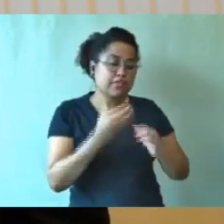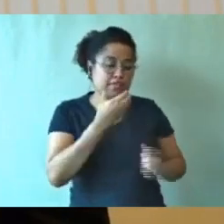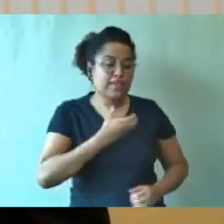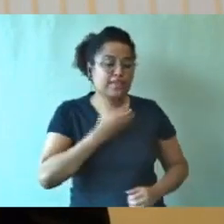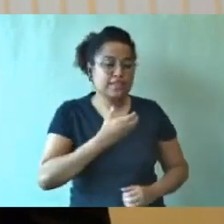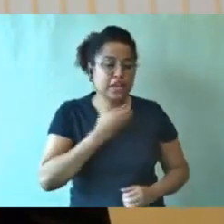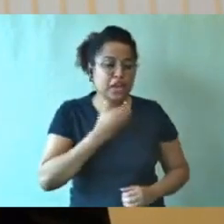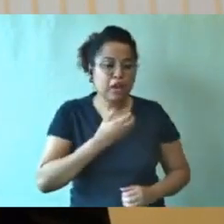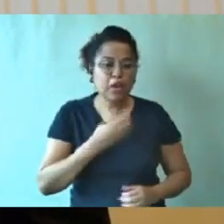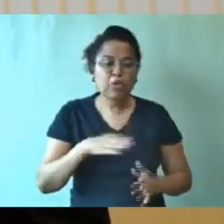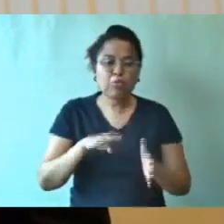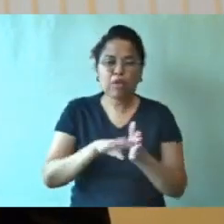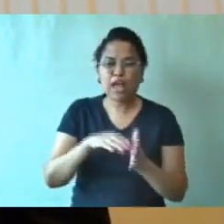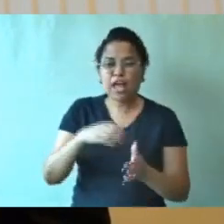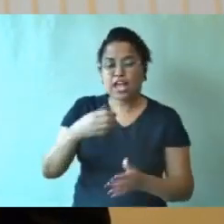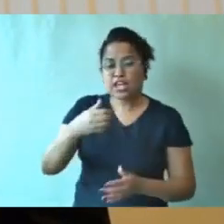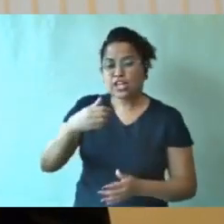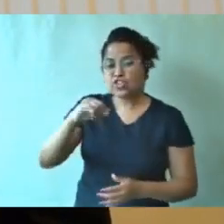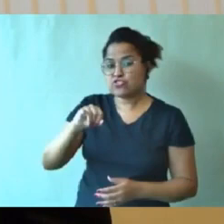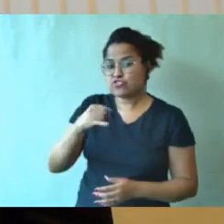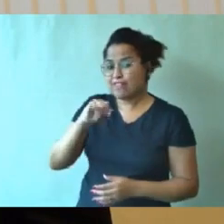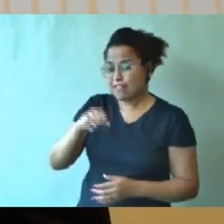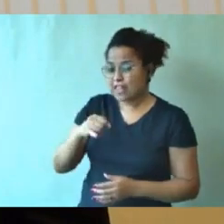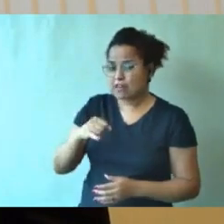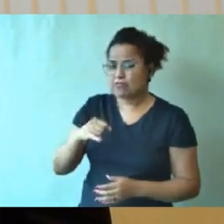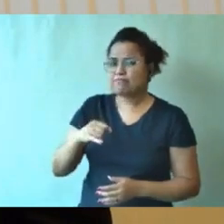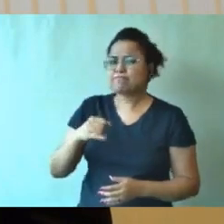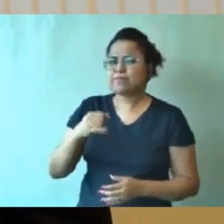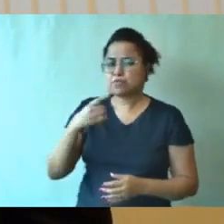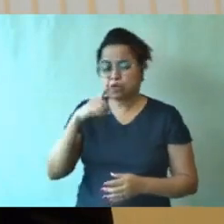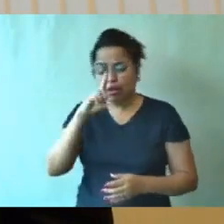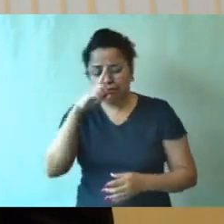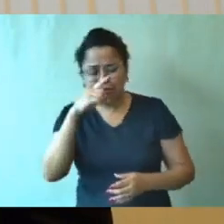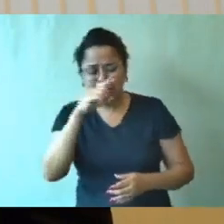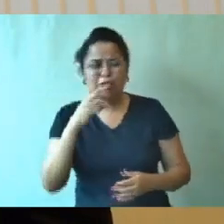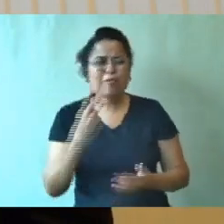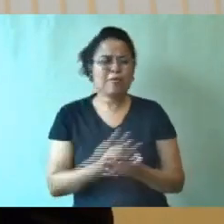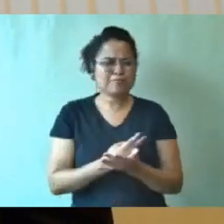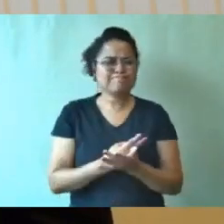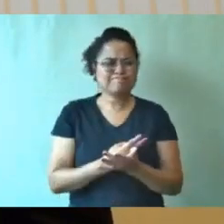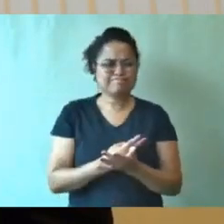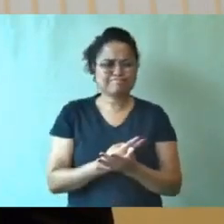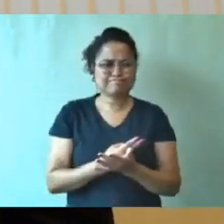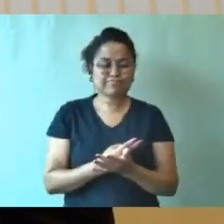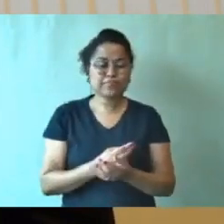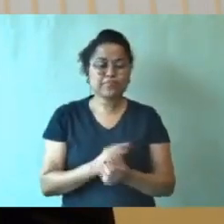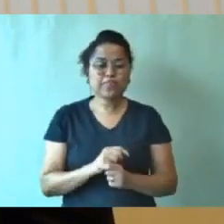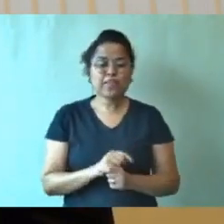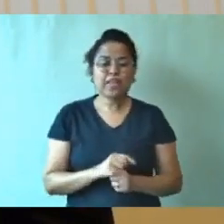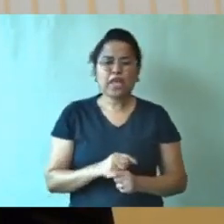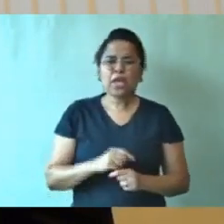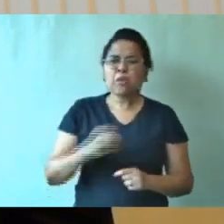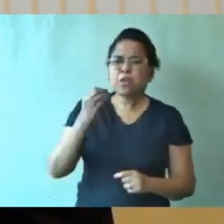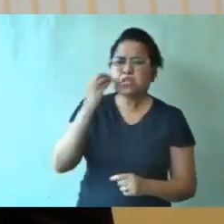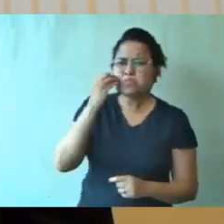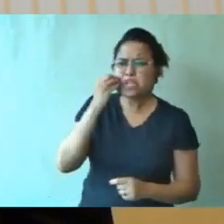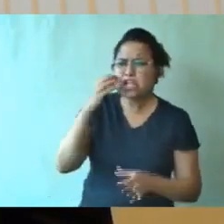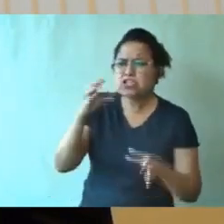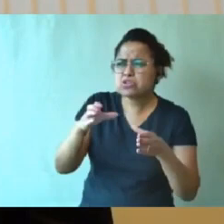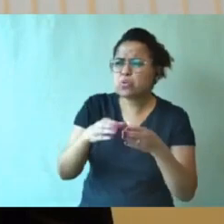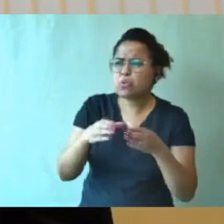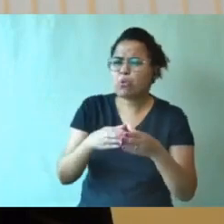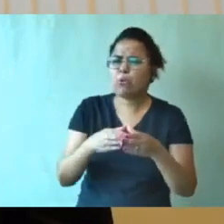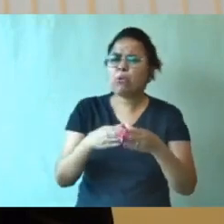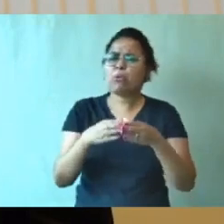estamos avaliando 12 meses depois, né? Naquele momento, pela experiência do grupo e